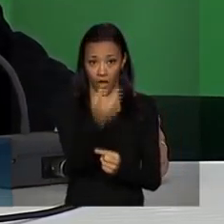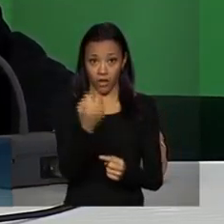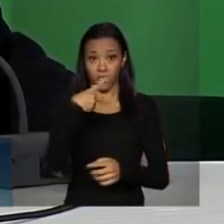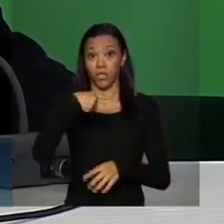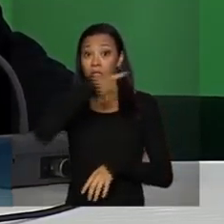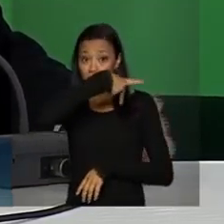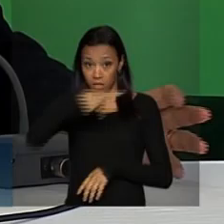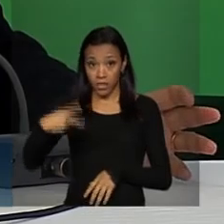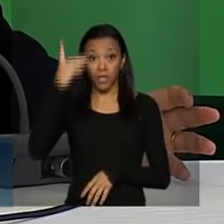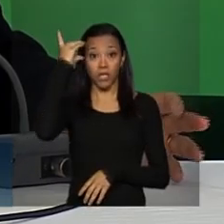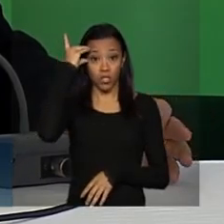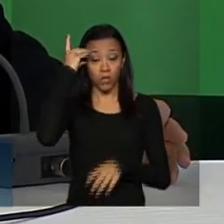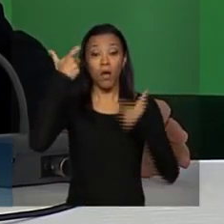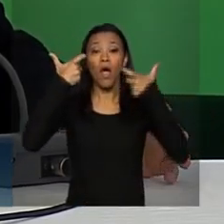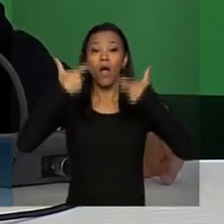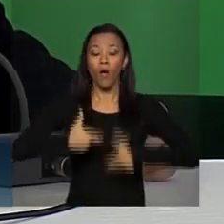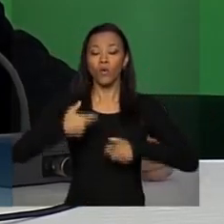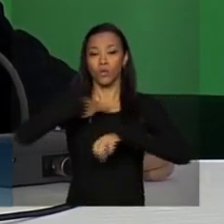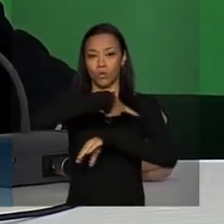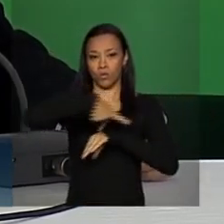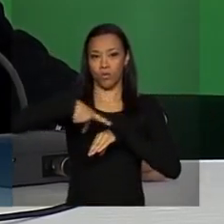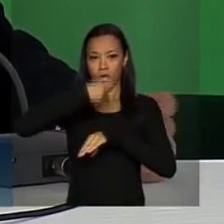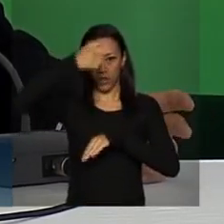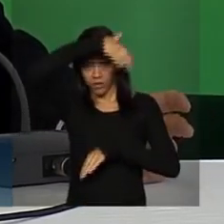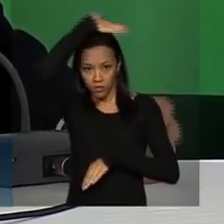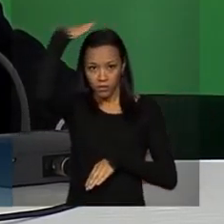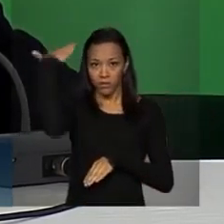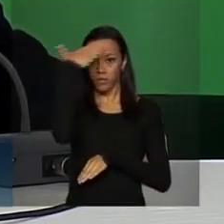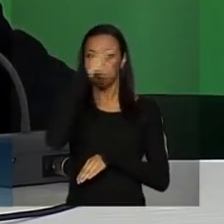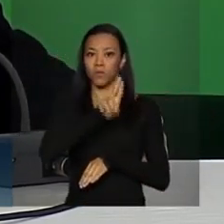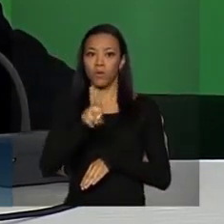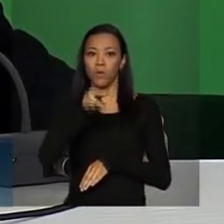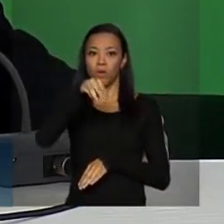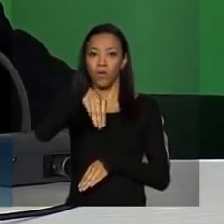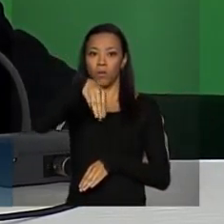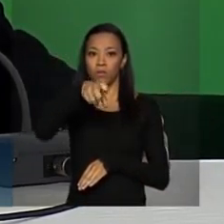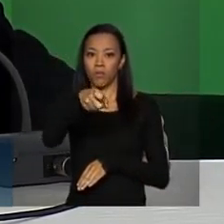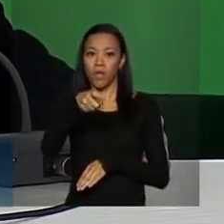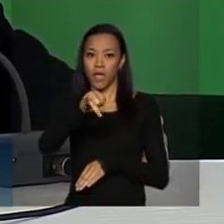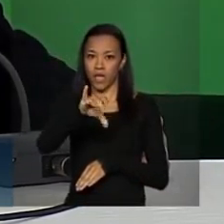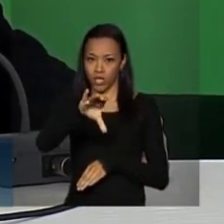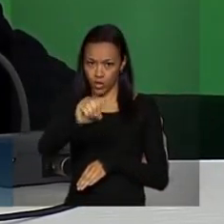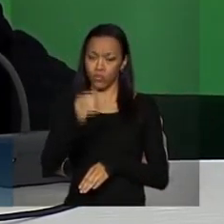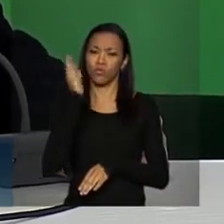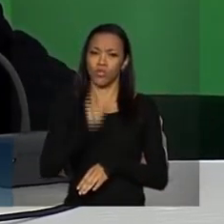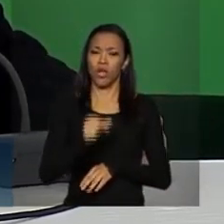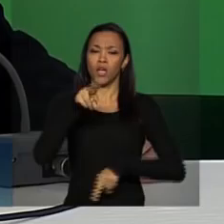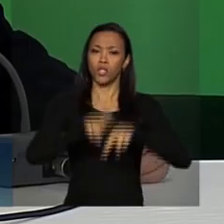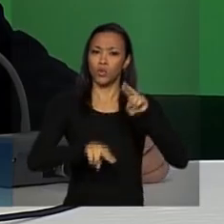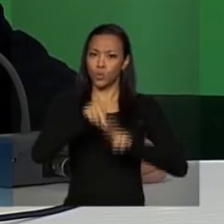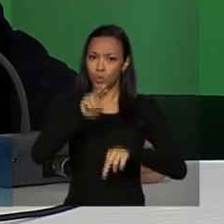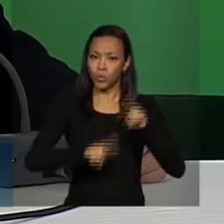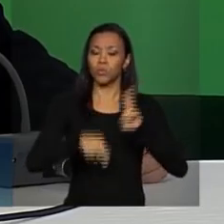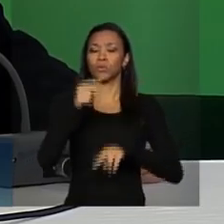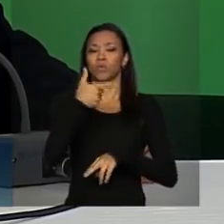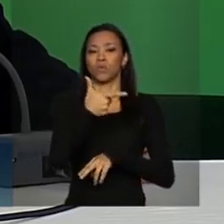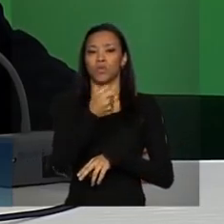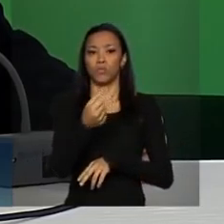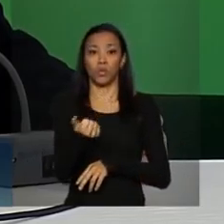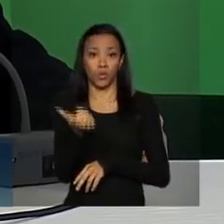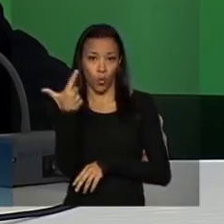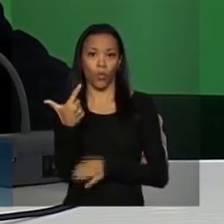Trata-se de uma visita de Estado. A presidenta já esteve no México em junho de 2012 para a cúpula